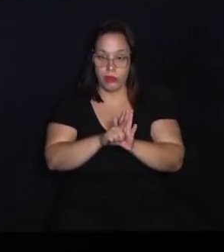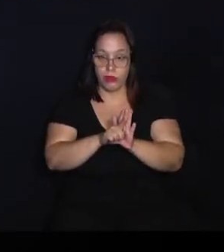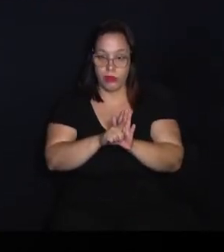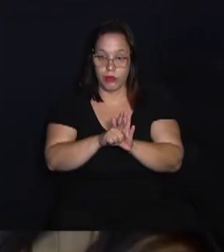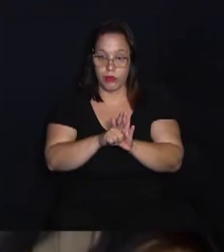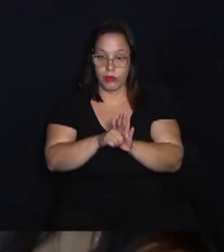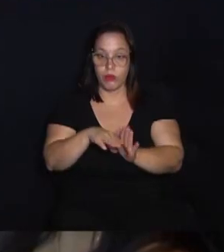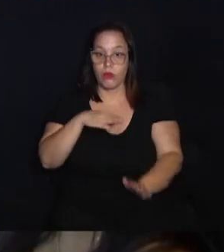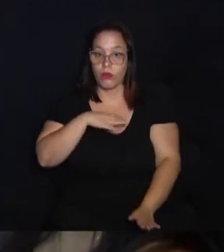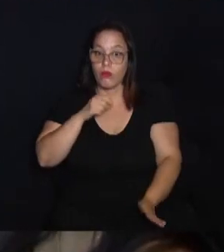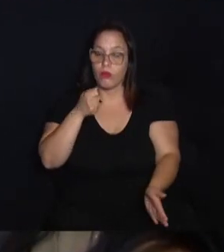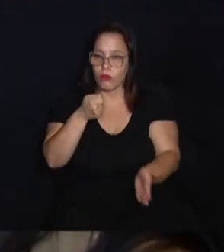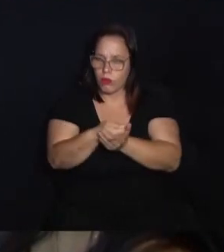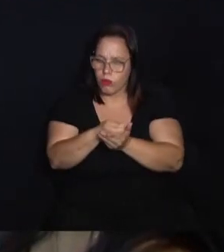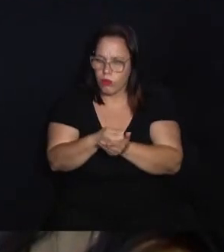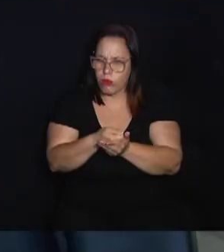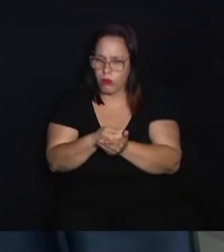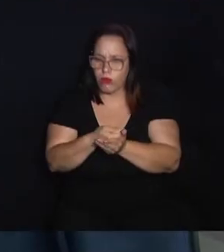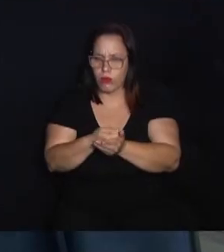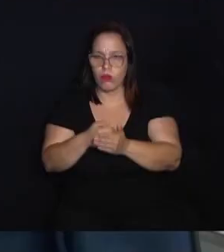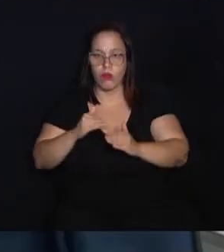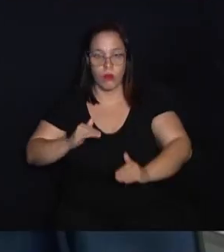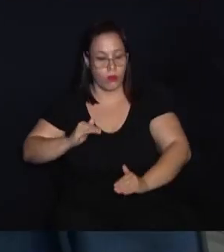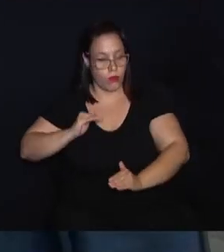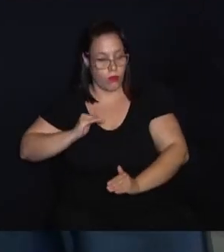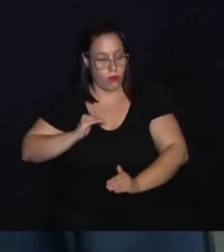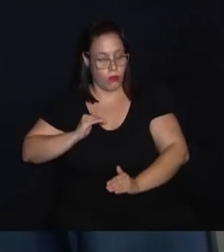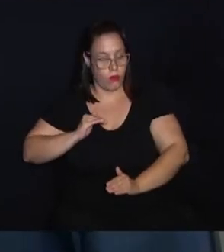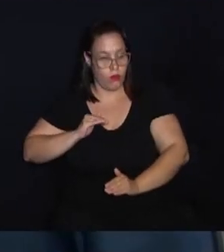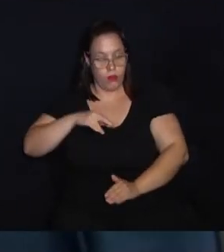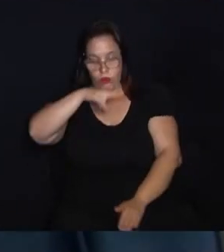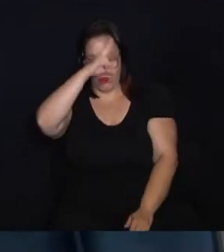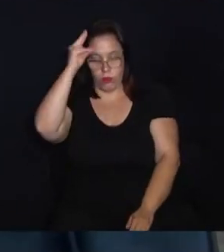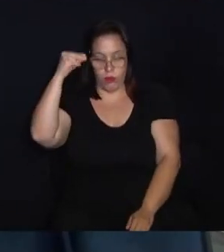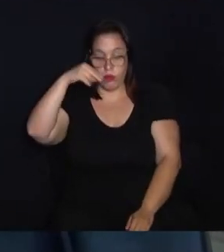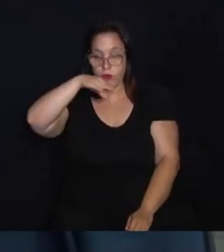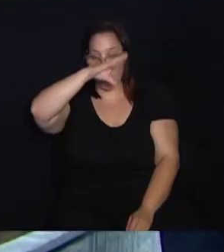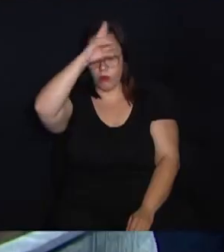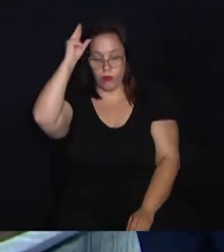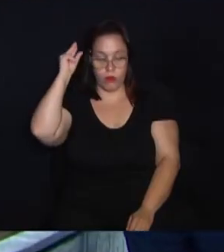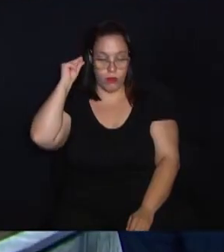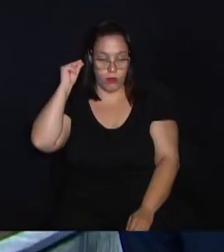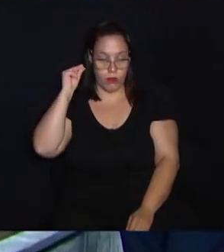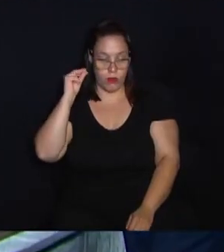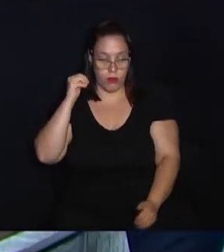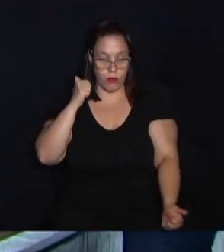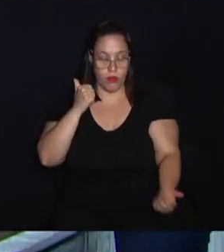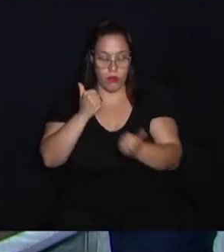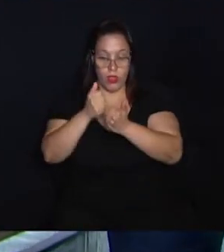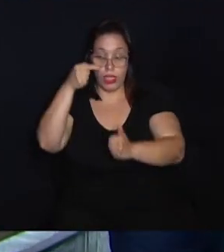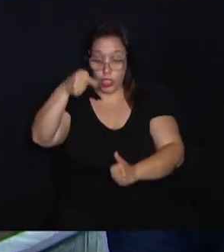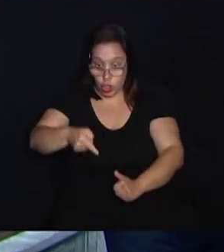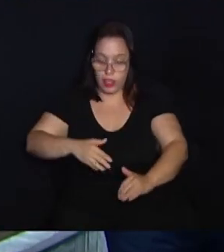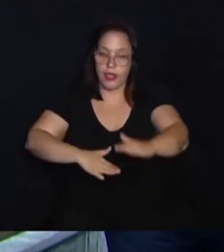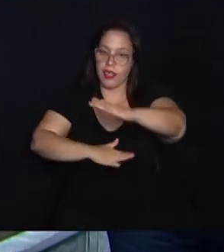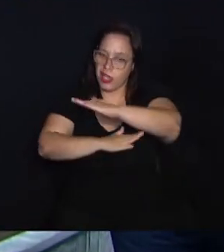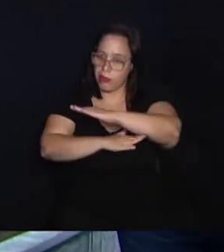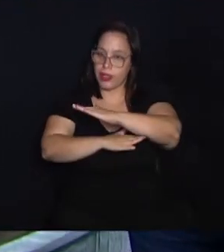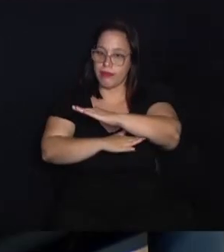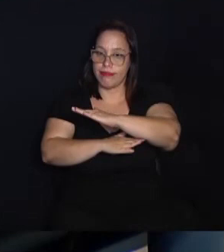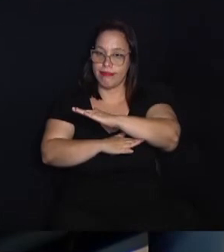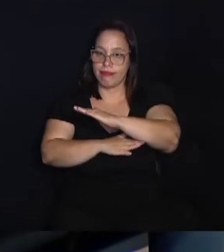Município determina que a posse dos cargos de prefeito e vice-prefeito seja na Câmara,